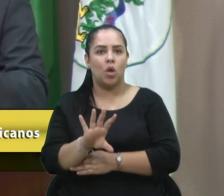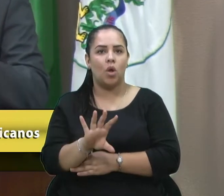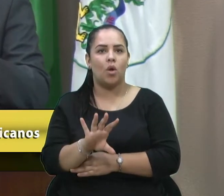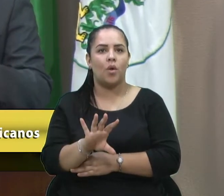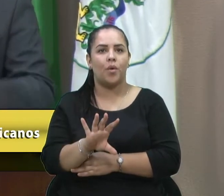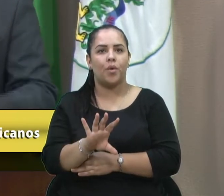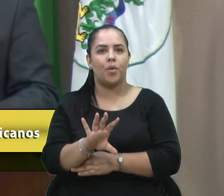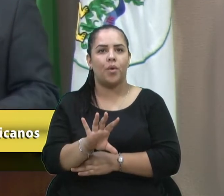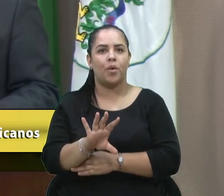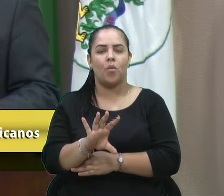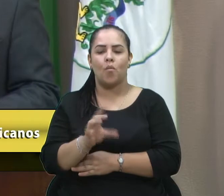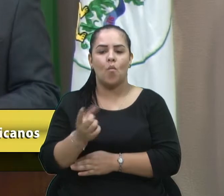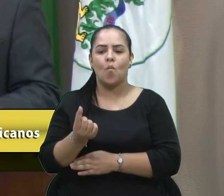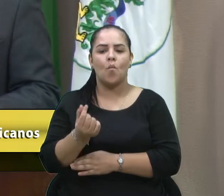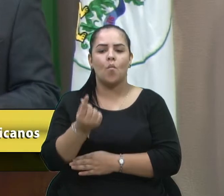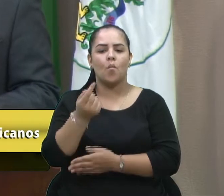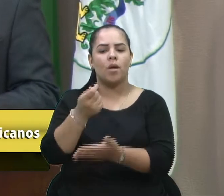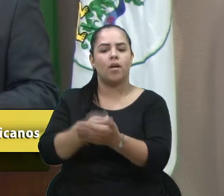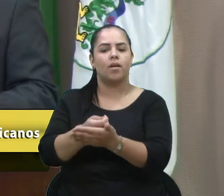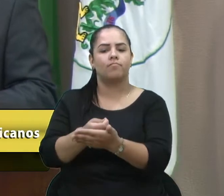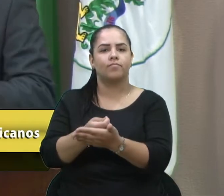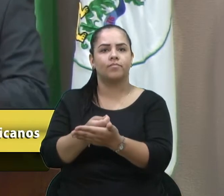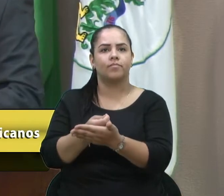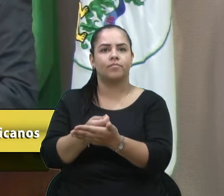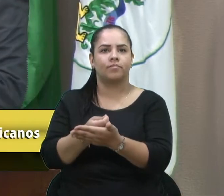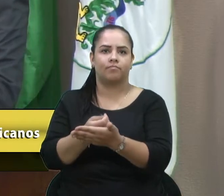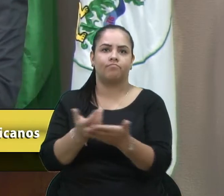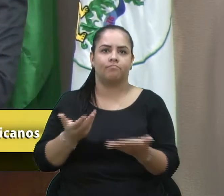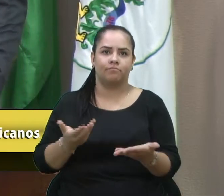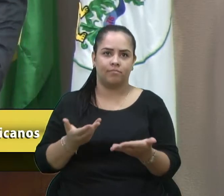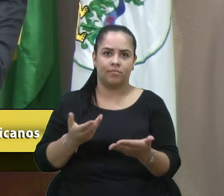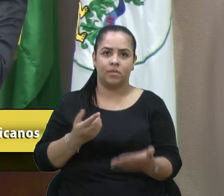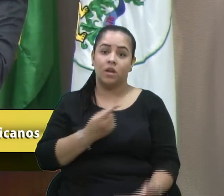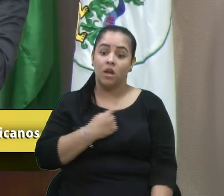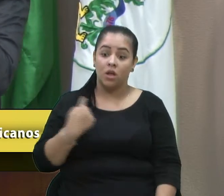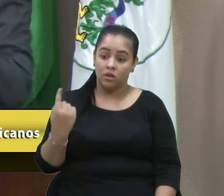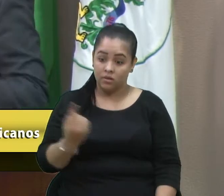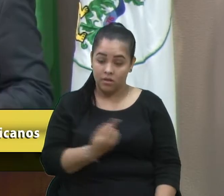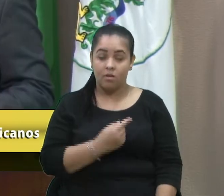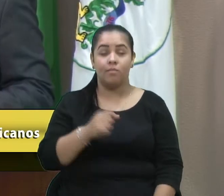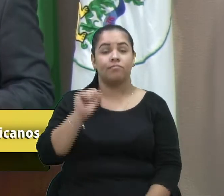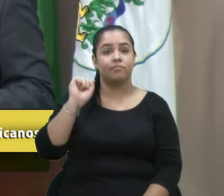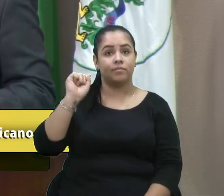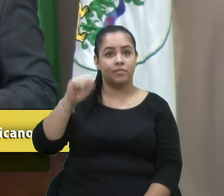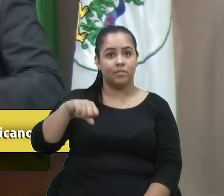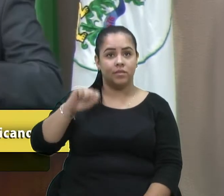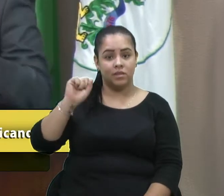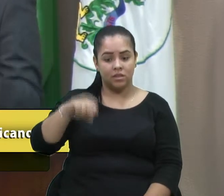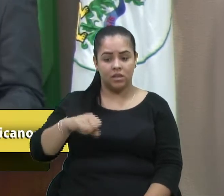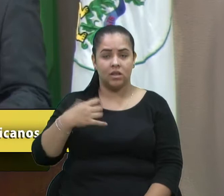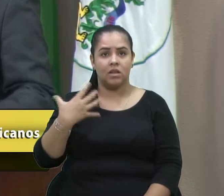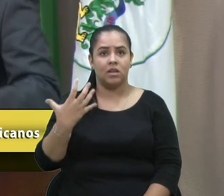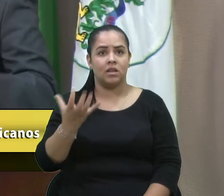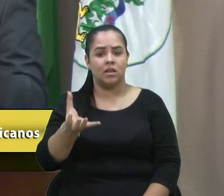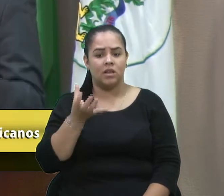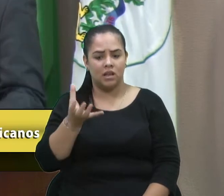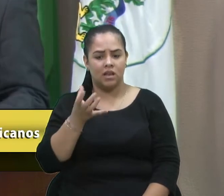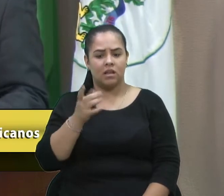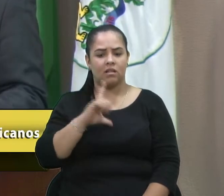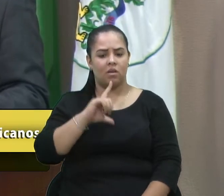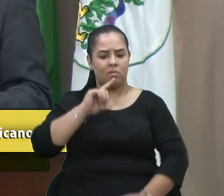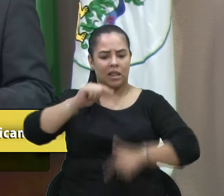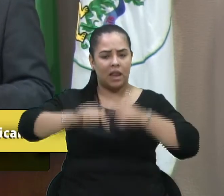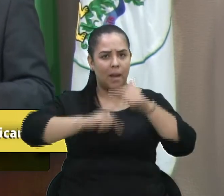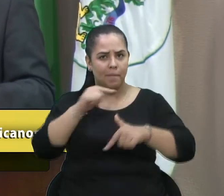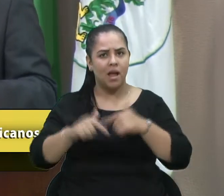o valor da passagem. Nós, sim, queremos que haja um trabalho, um esforço